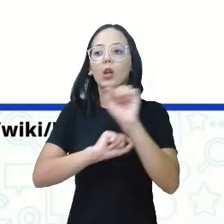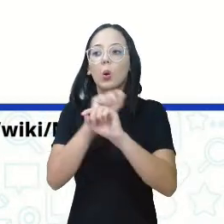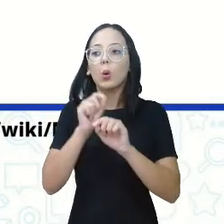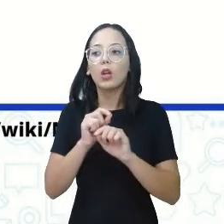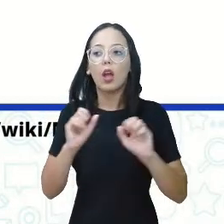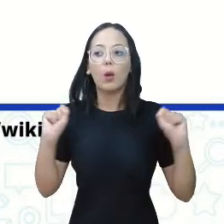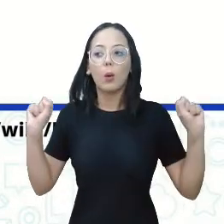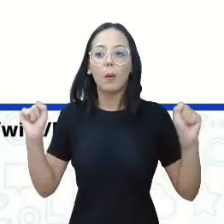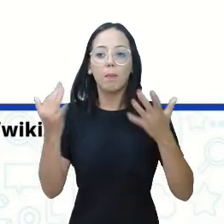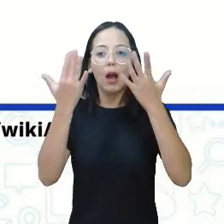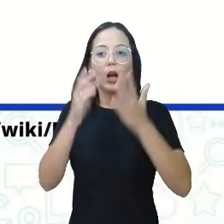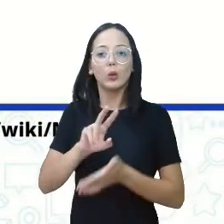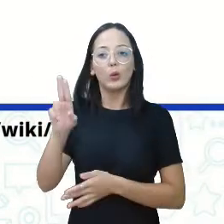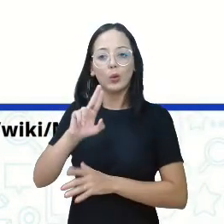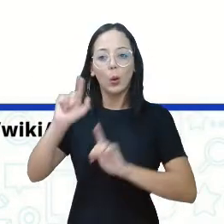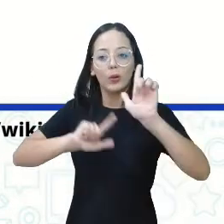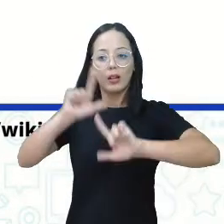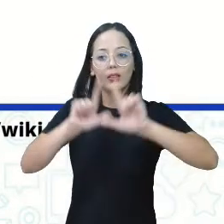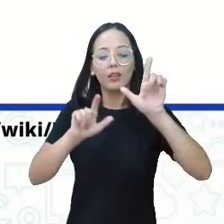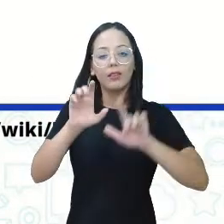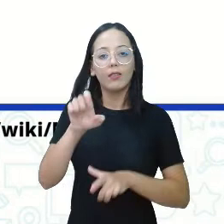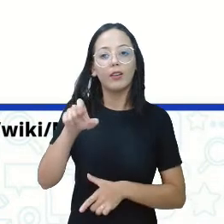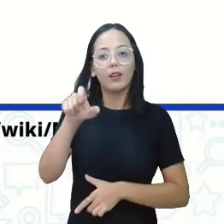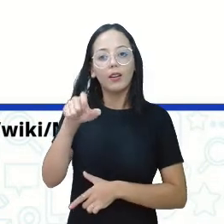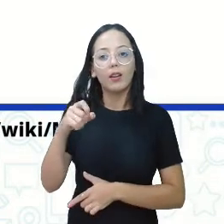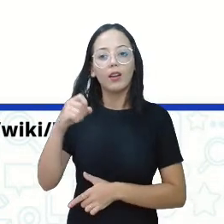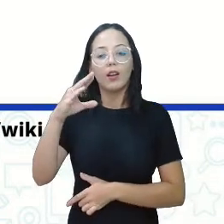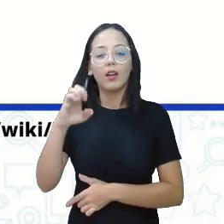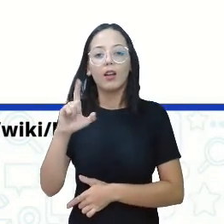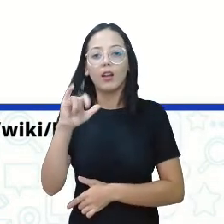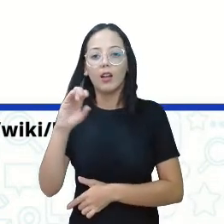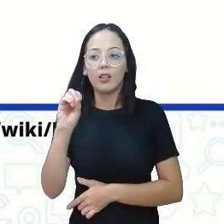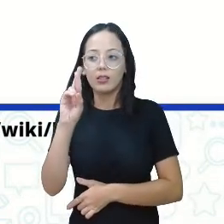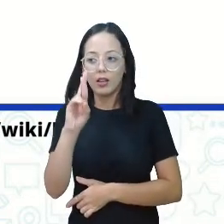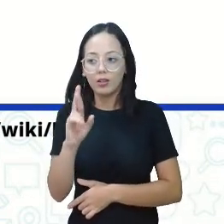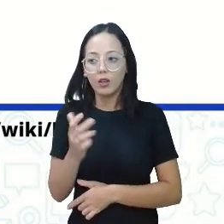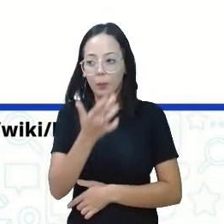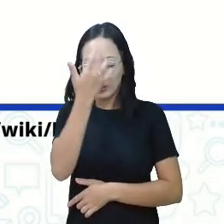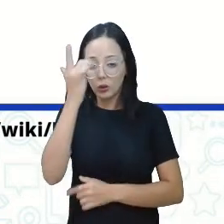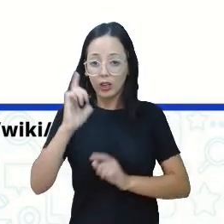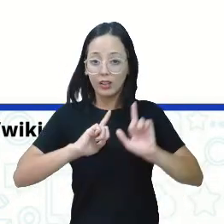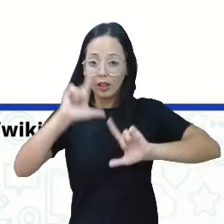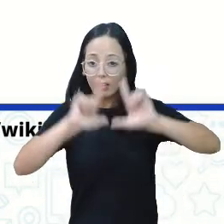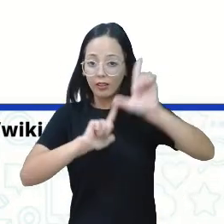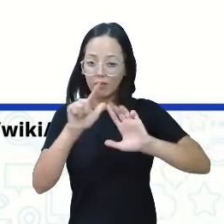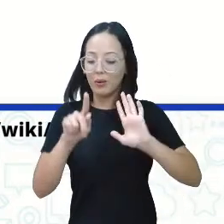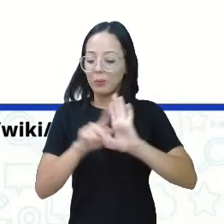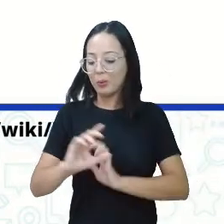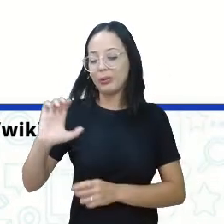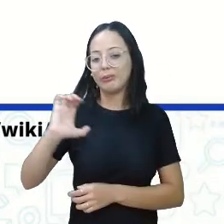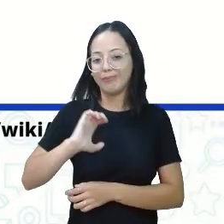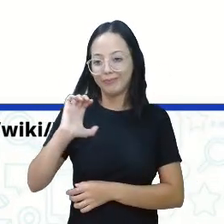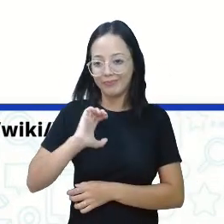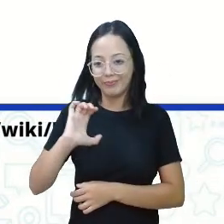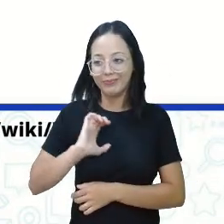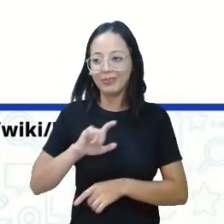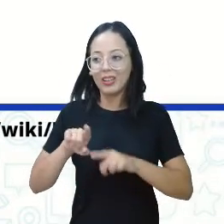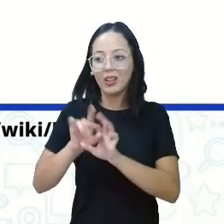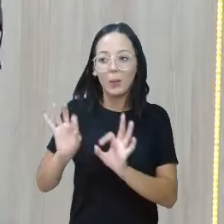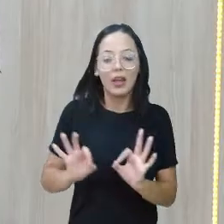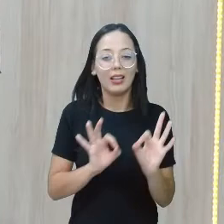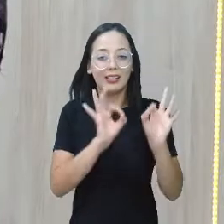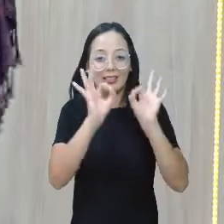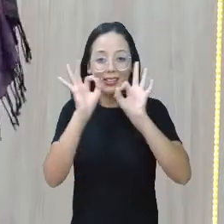A TV era Excelsior nessa época, viu, gente? Chique, quem tinha uma TV era rico. E ainda mais assistindo,